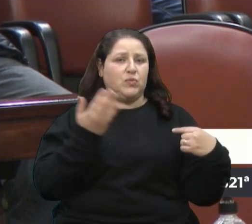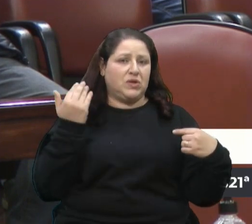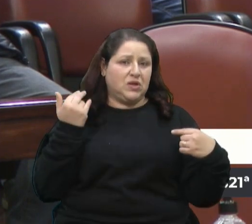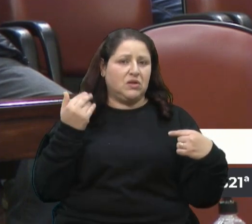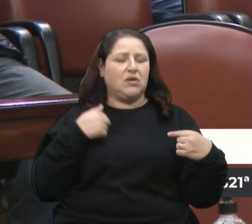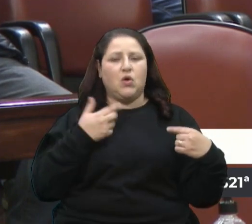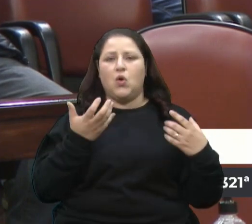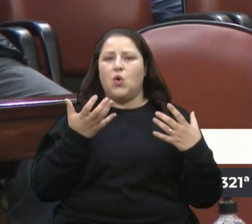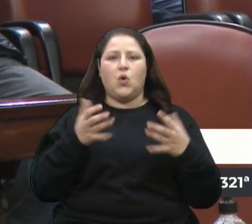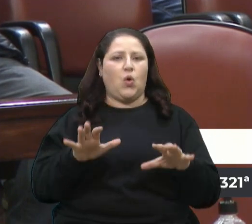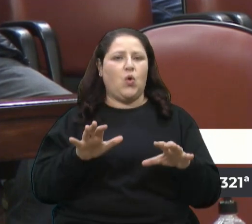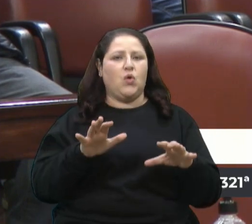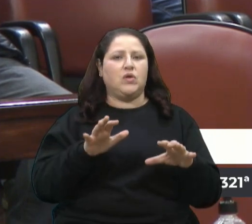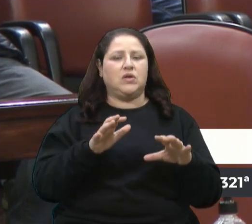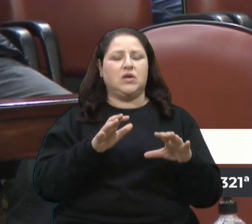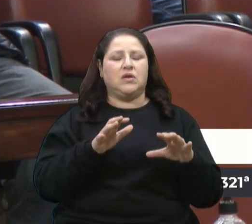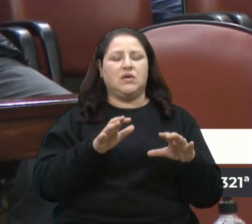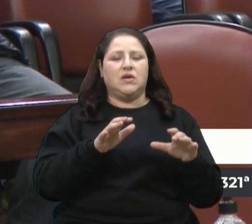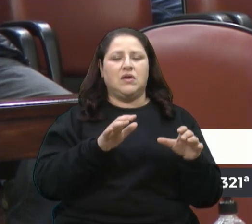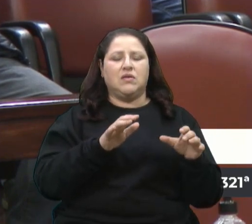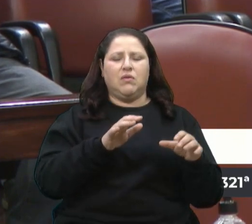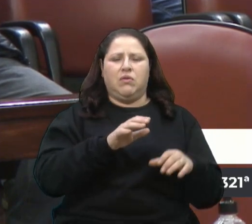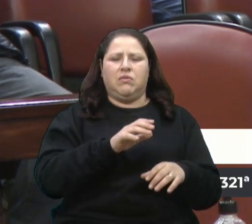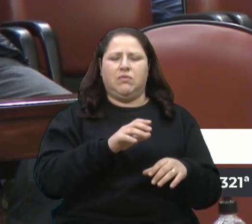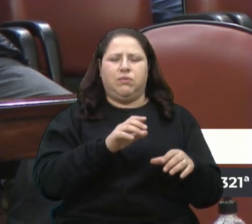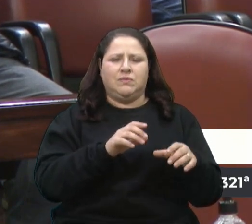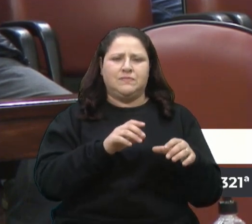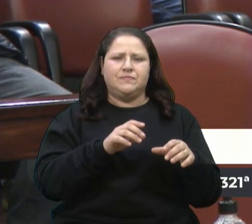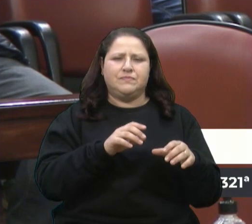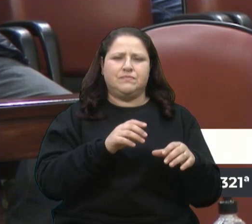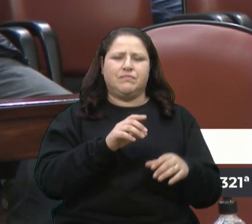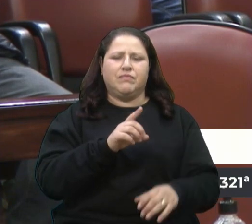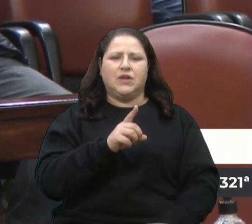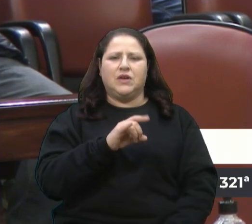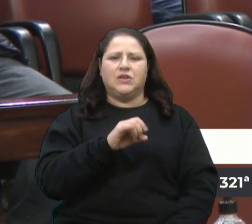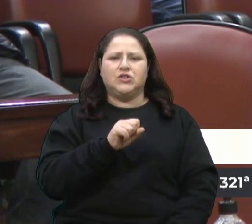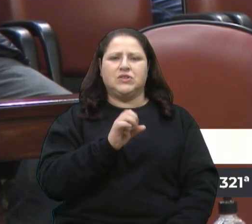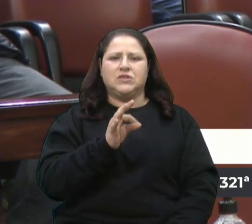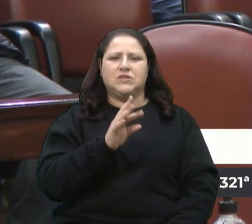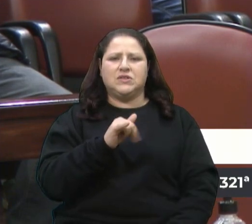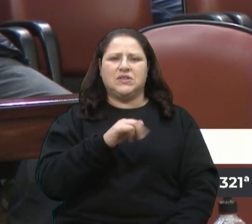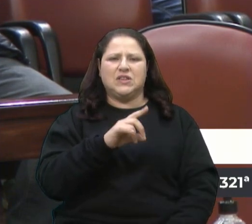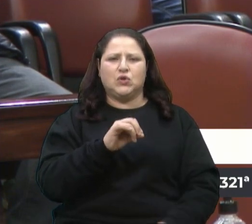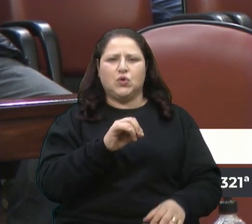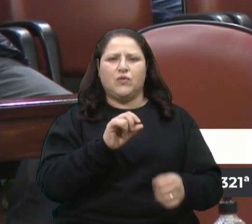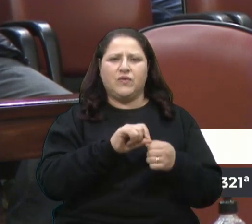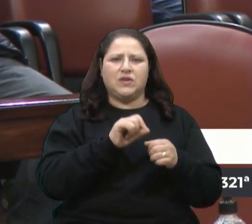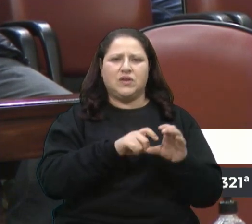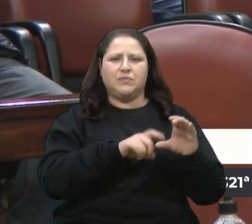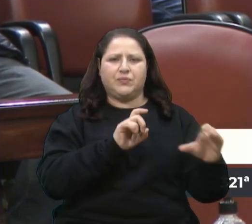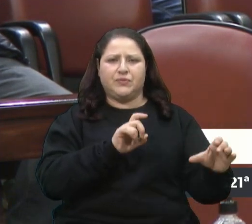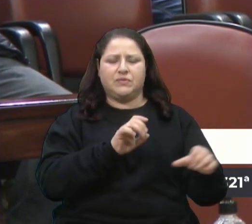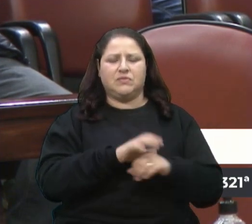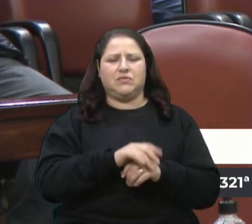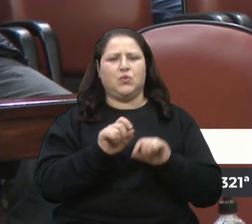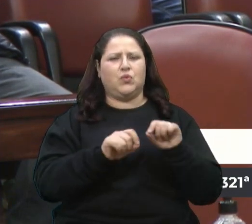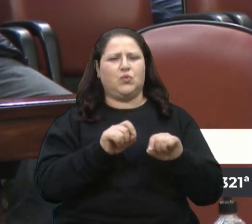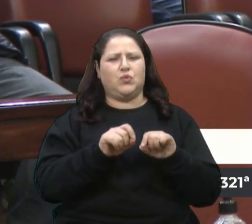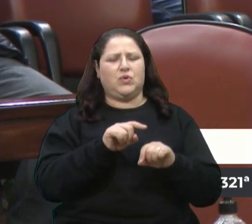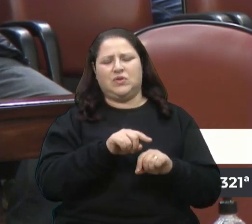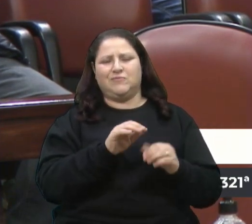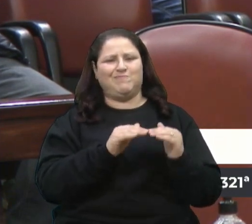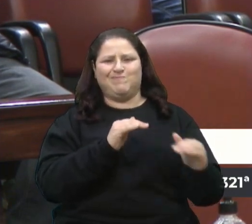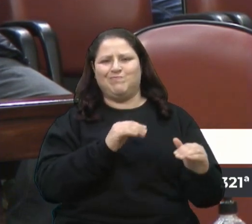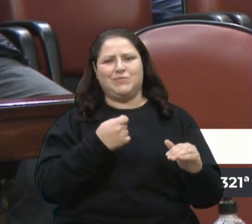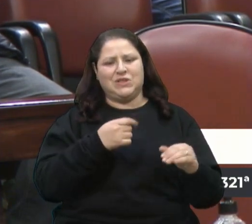emancipações. E principalmente município de 1.000 habitantes. Que isso, a gente tem que rediscutir isso daí, vereador.